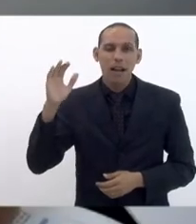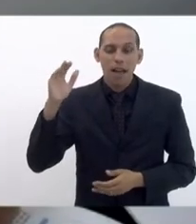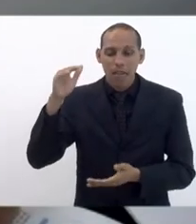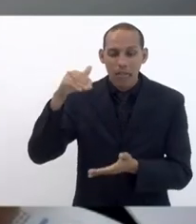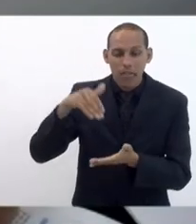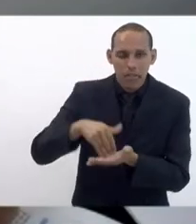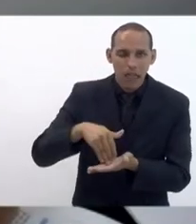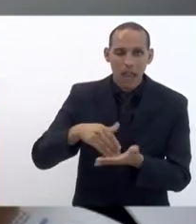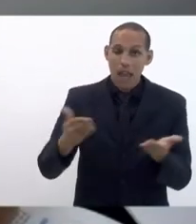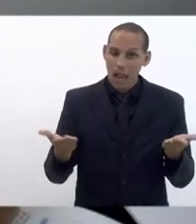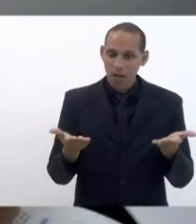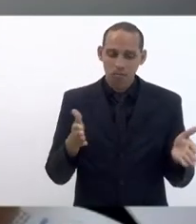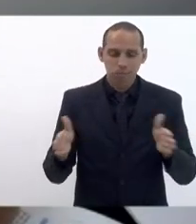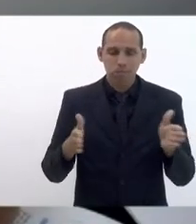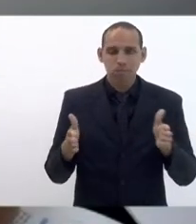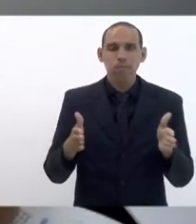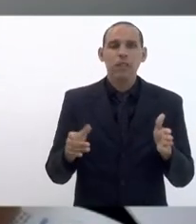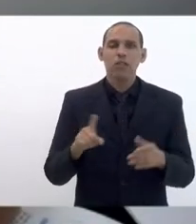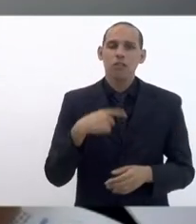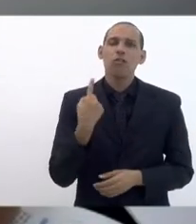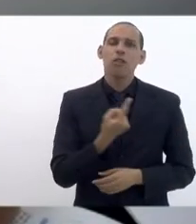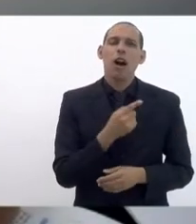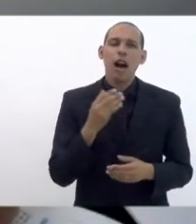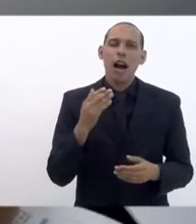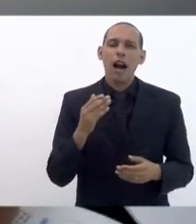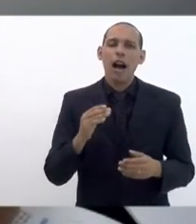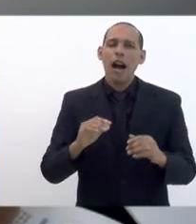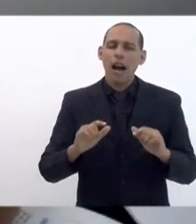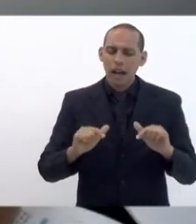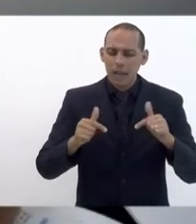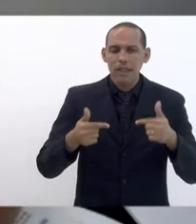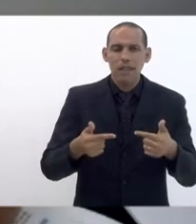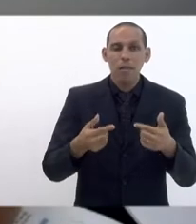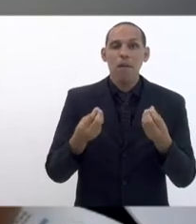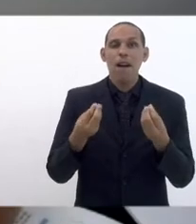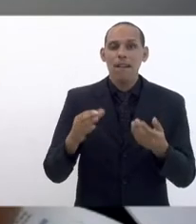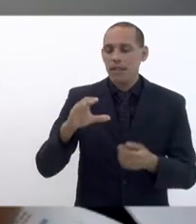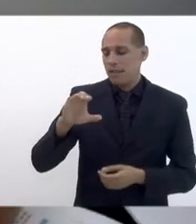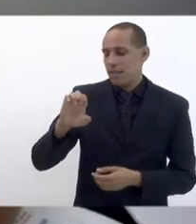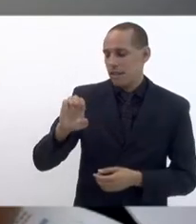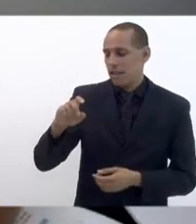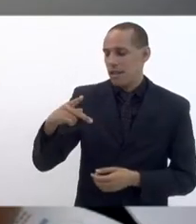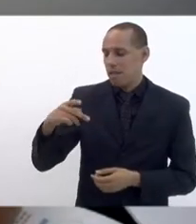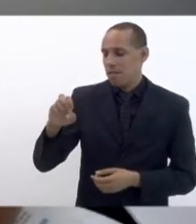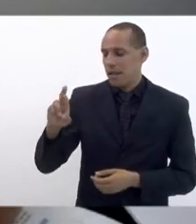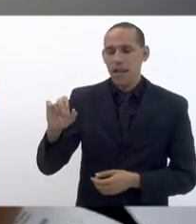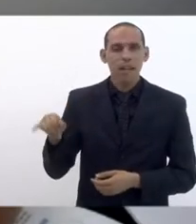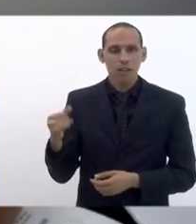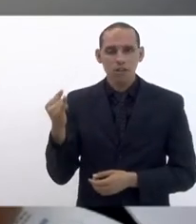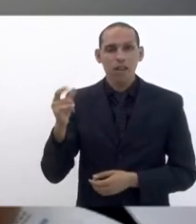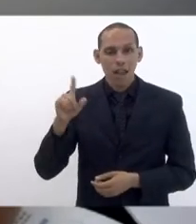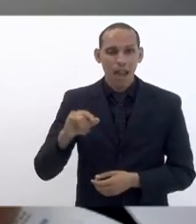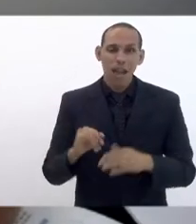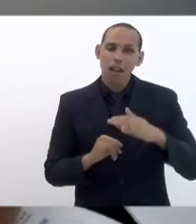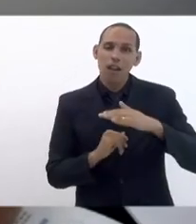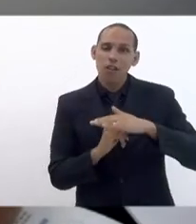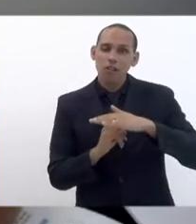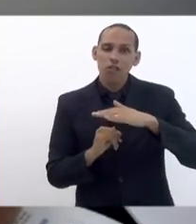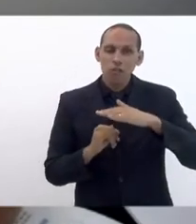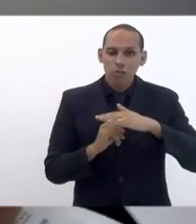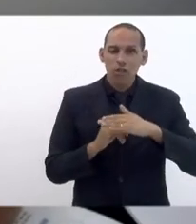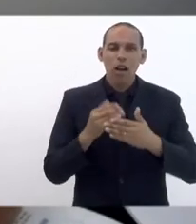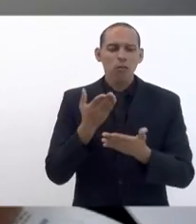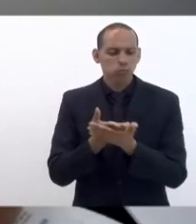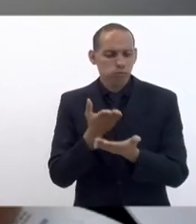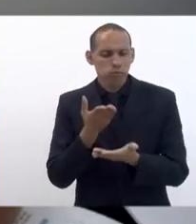legislatura em algumas ações robustas para fortalecer o CEPERJ como instituição estadual de estudos,